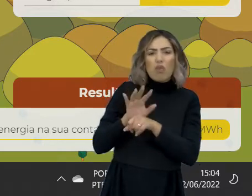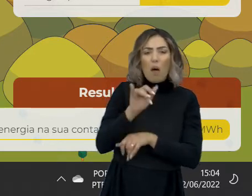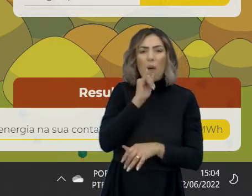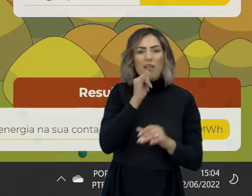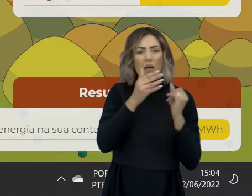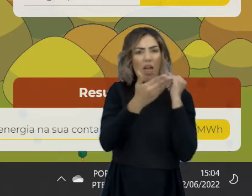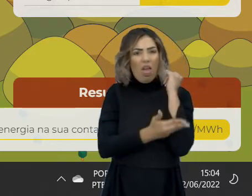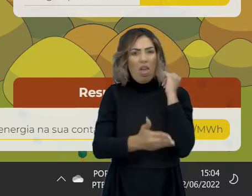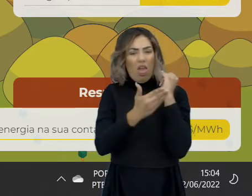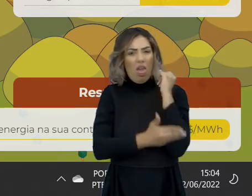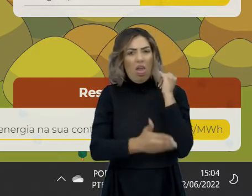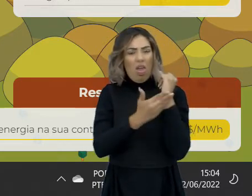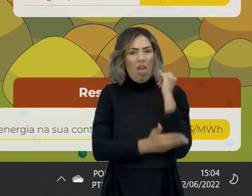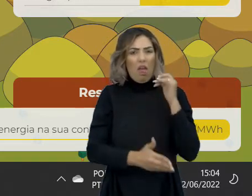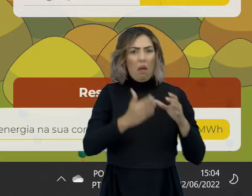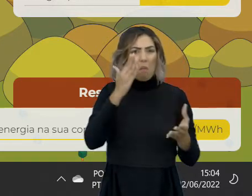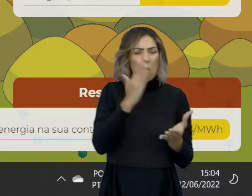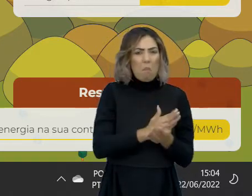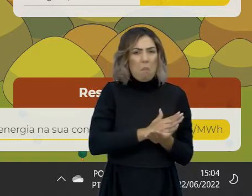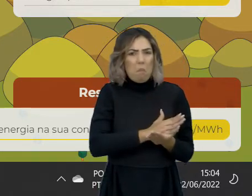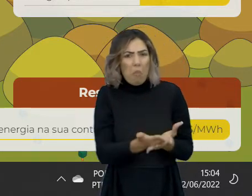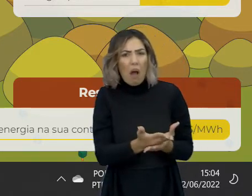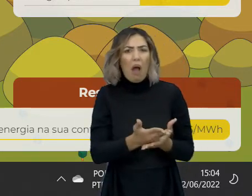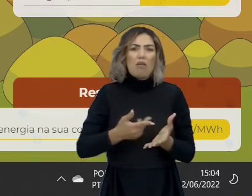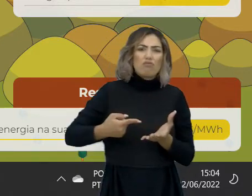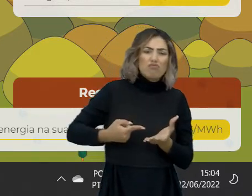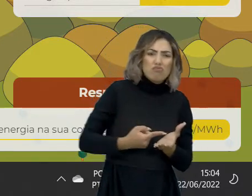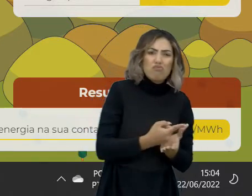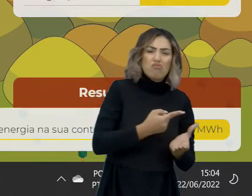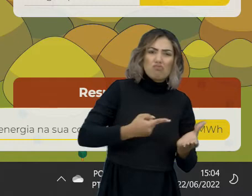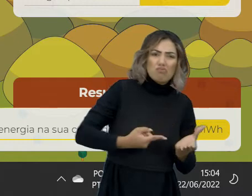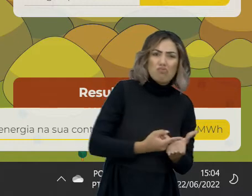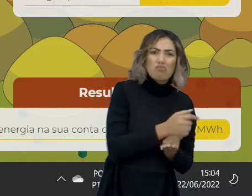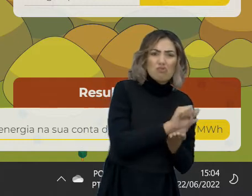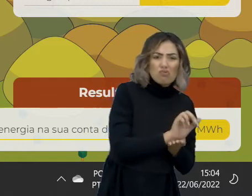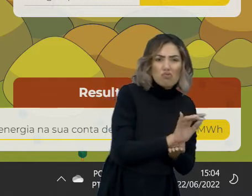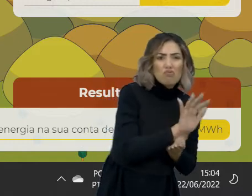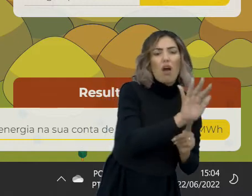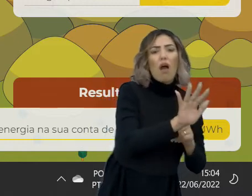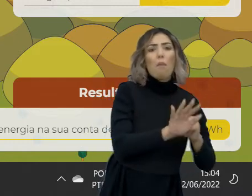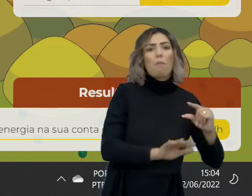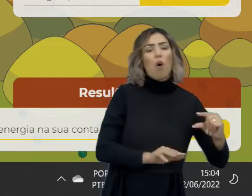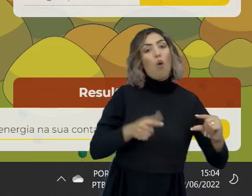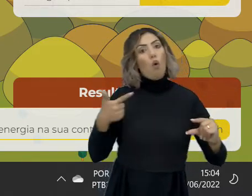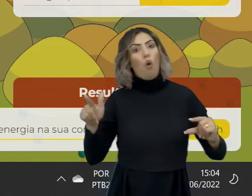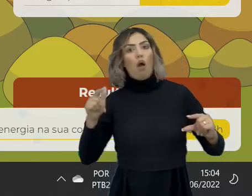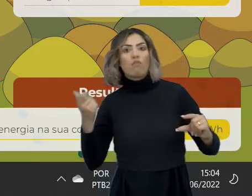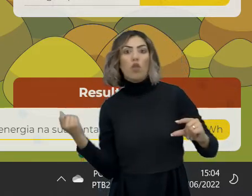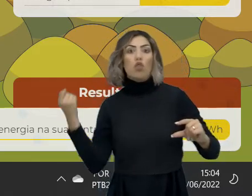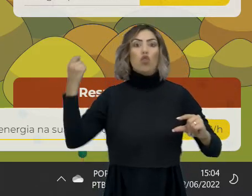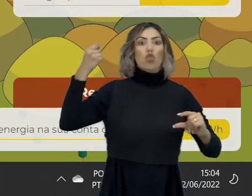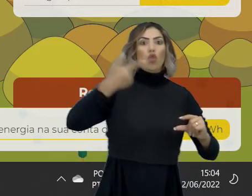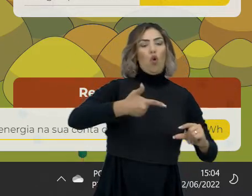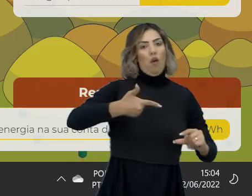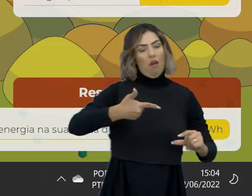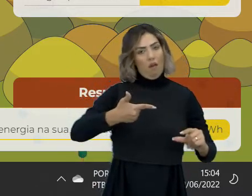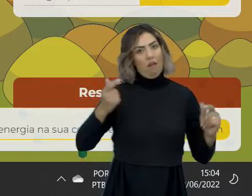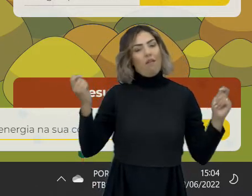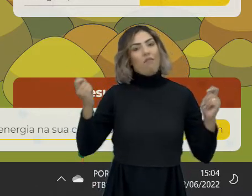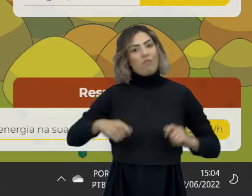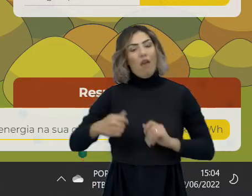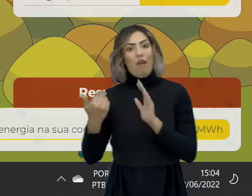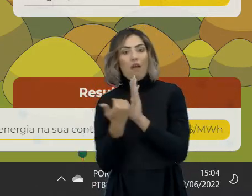por exemplo, ela faz muito calor, faz uma pressão maior. Ou seja, com menos coisa a gente produz mais. Mais energia. Mas tem